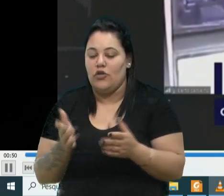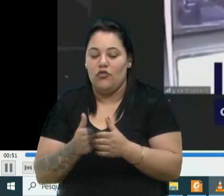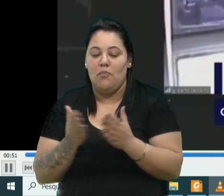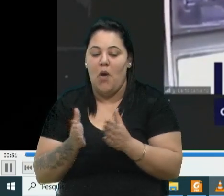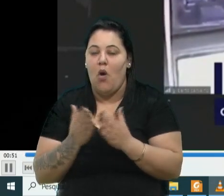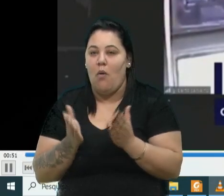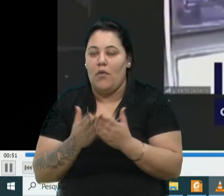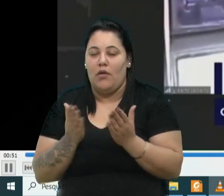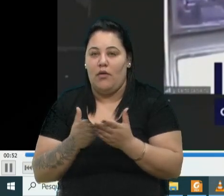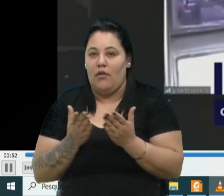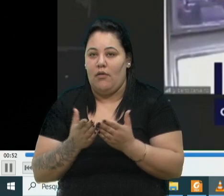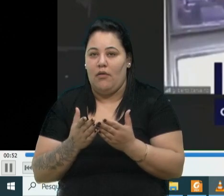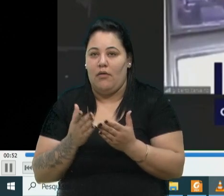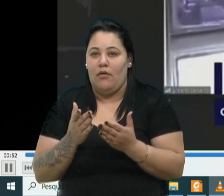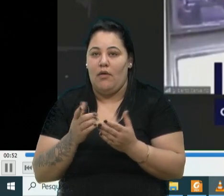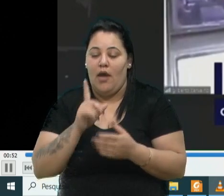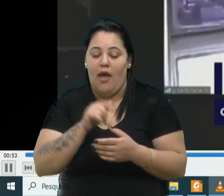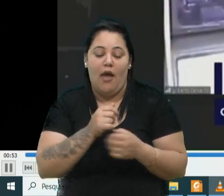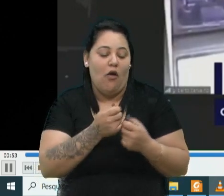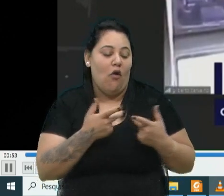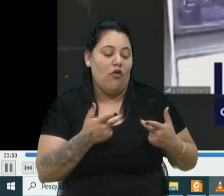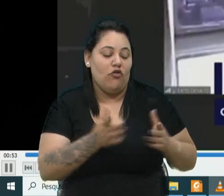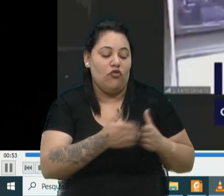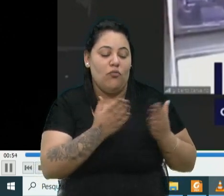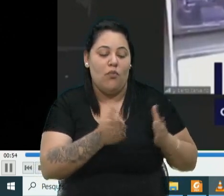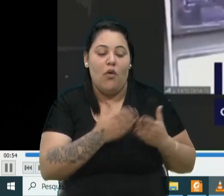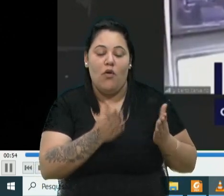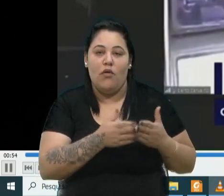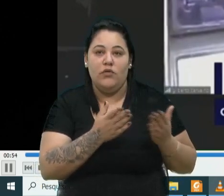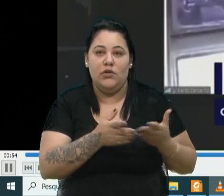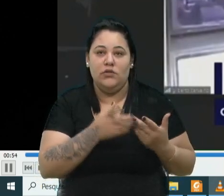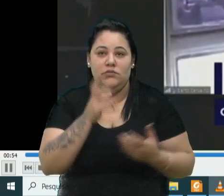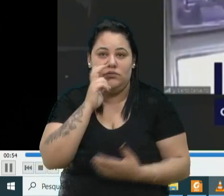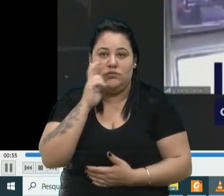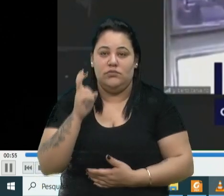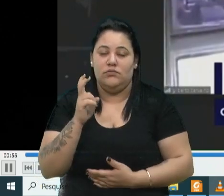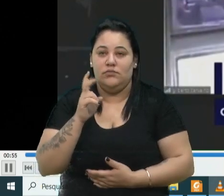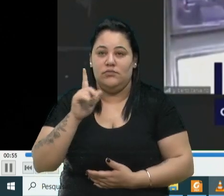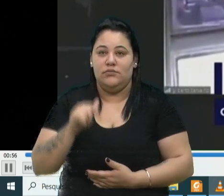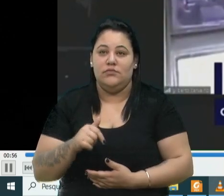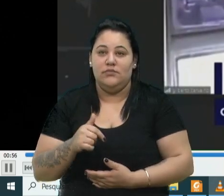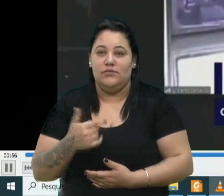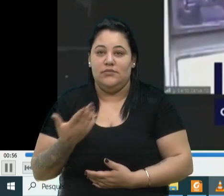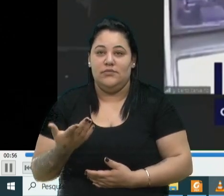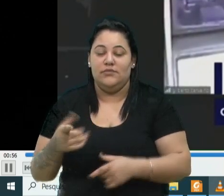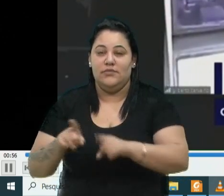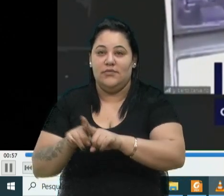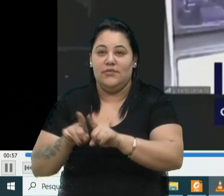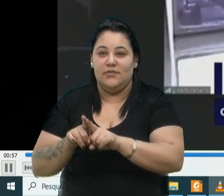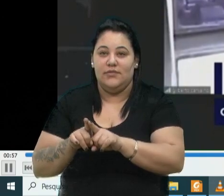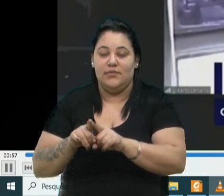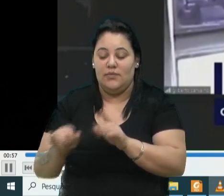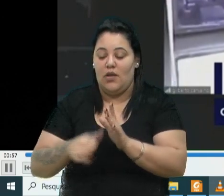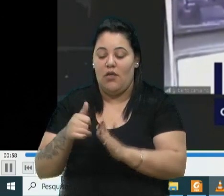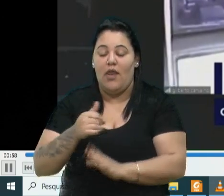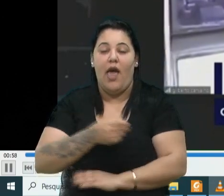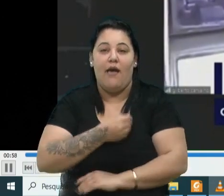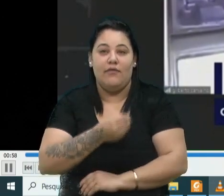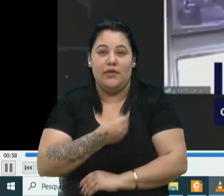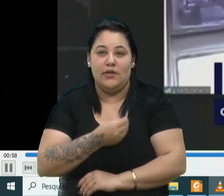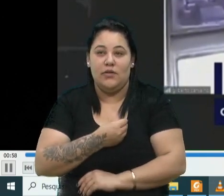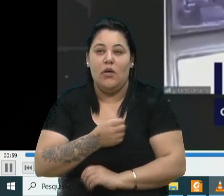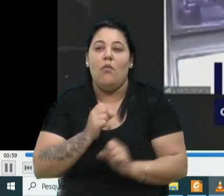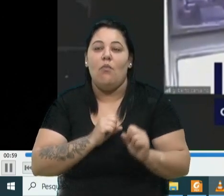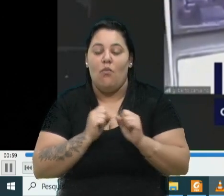não. É coisa de pobre que tem a inteligência de compreender que ele pode melhorar a sua vida, pode